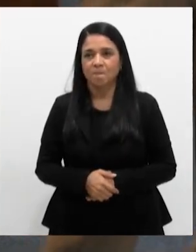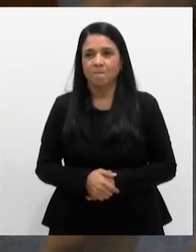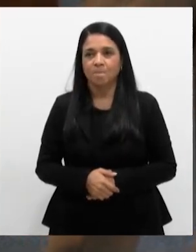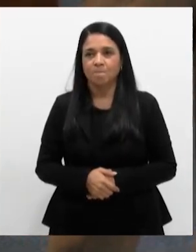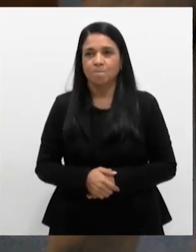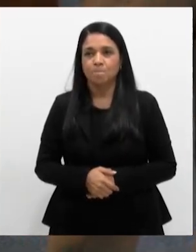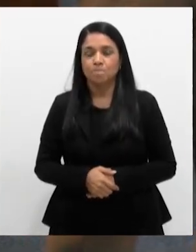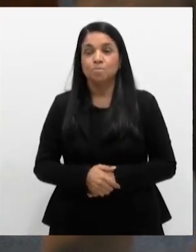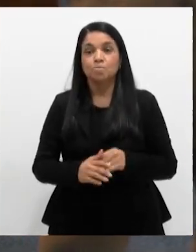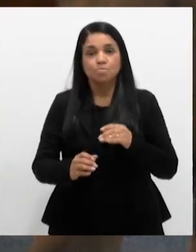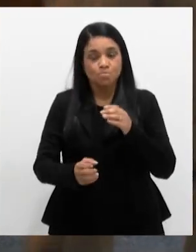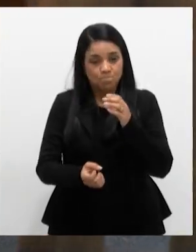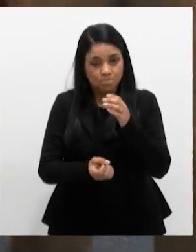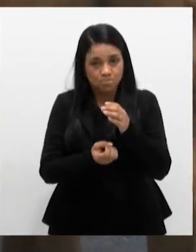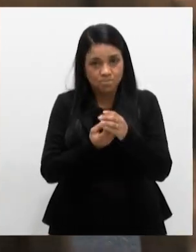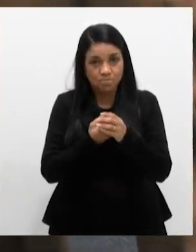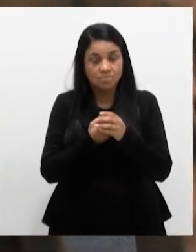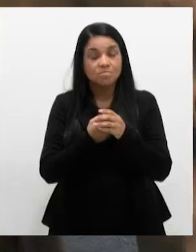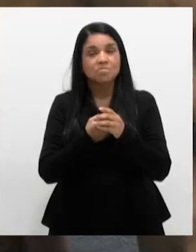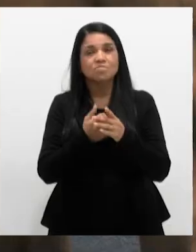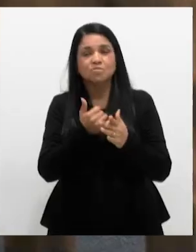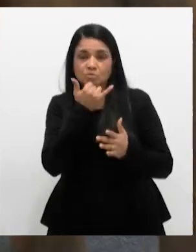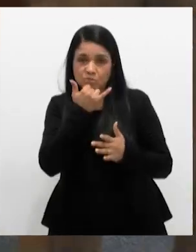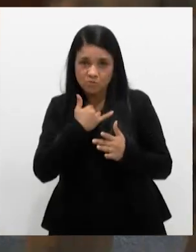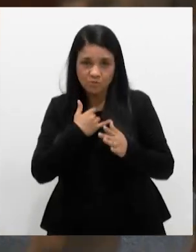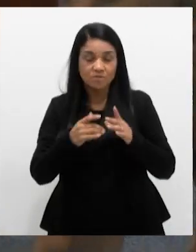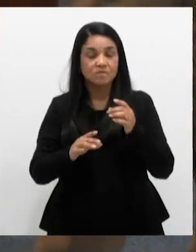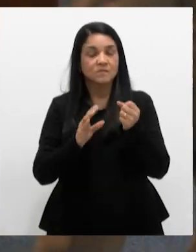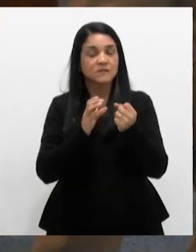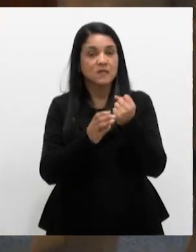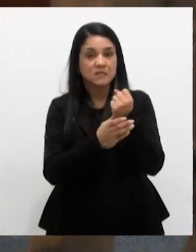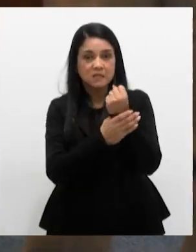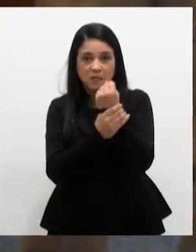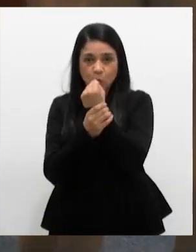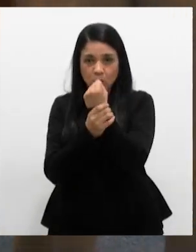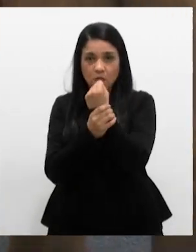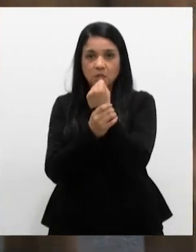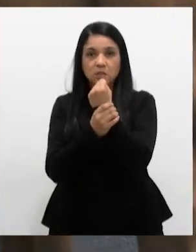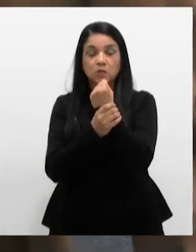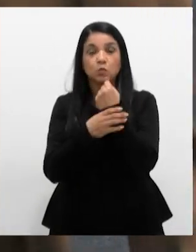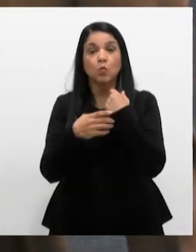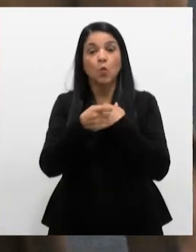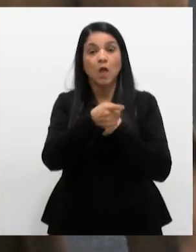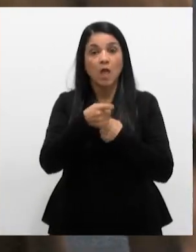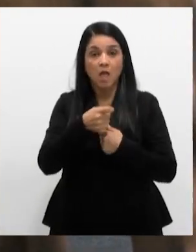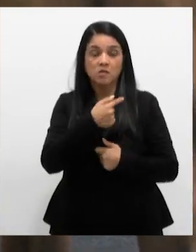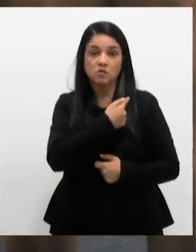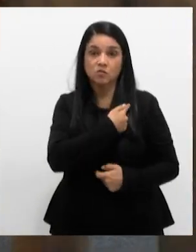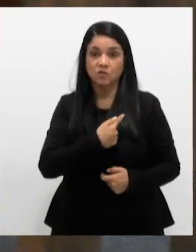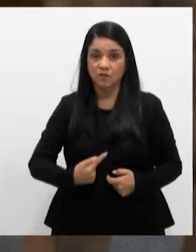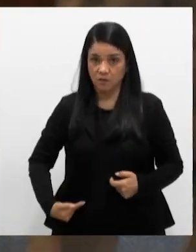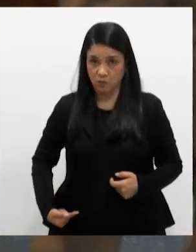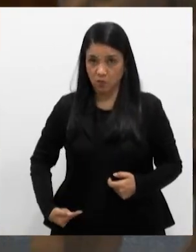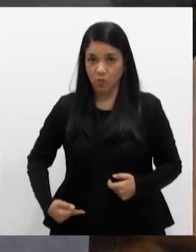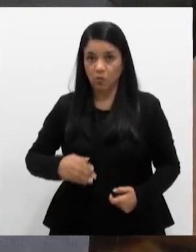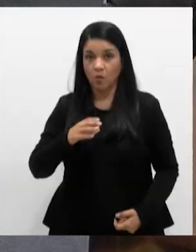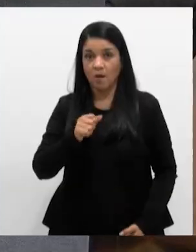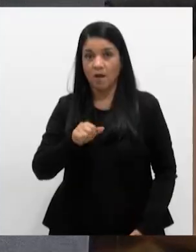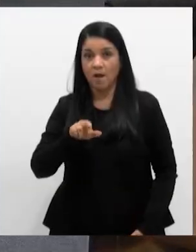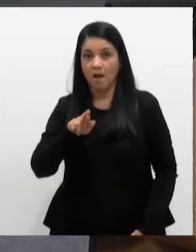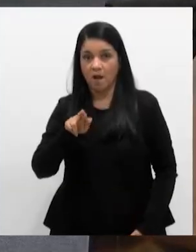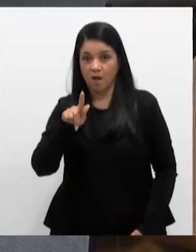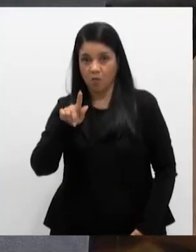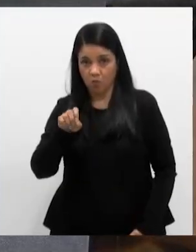Eu também não estou Dispõe tratando... sobre a segurança institucional do ex-titular do cargo de governador, seja ele qual for. Já que a gente Nós